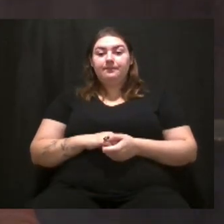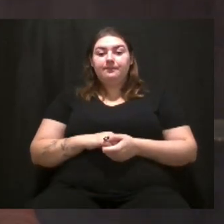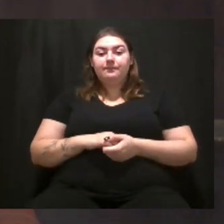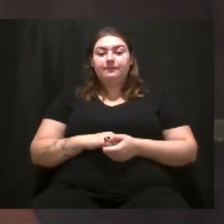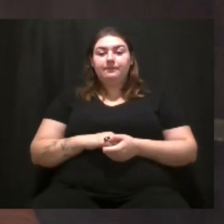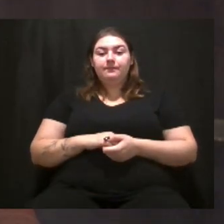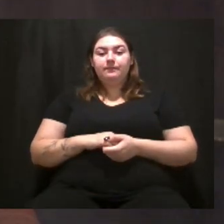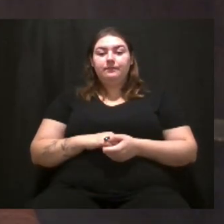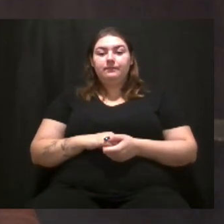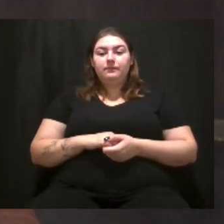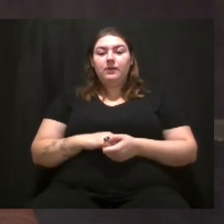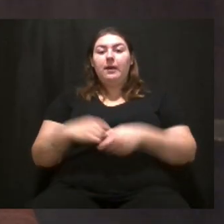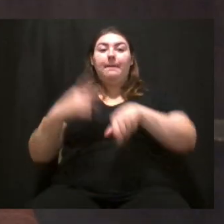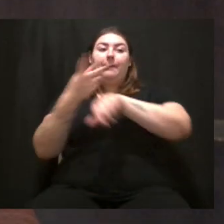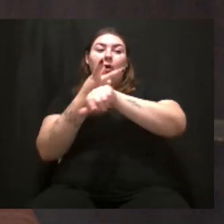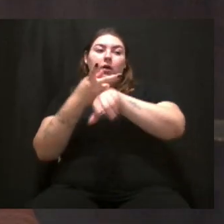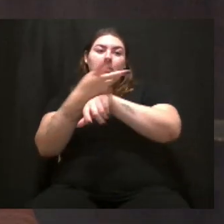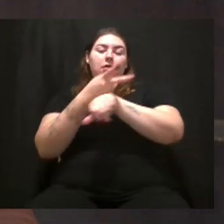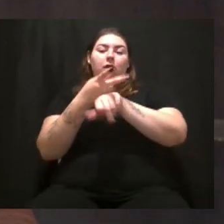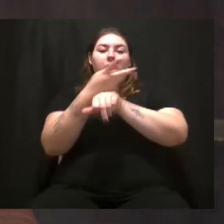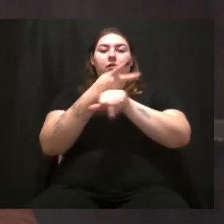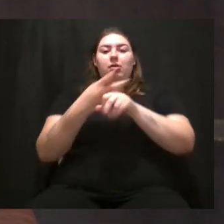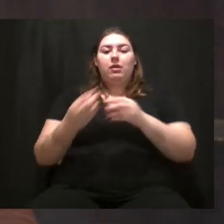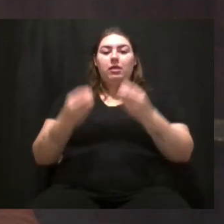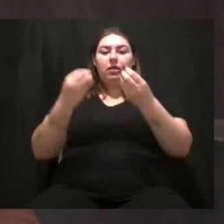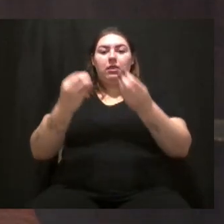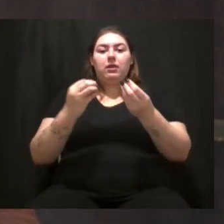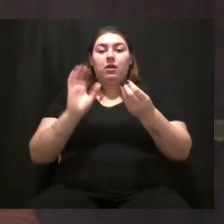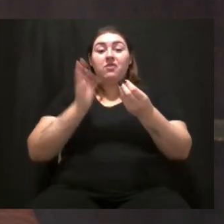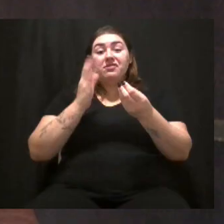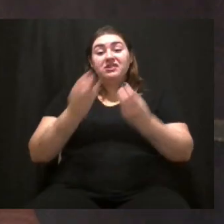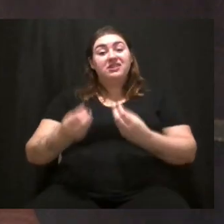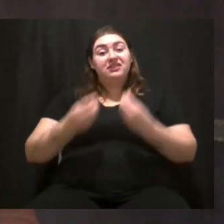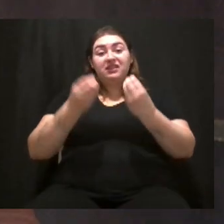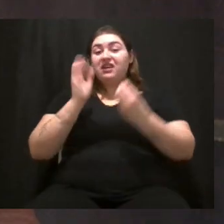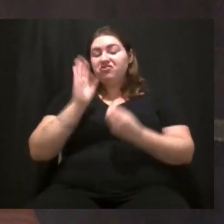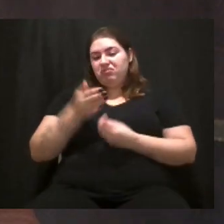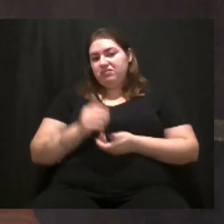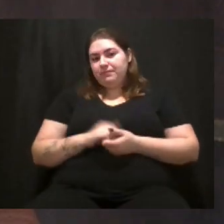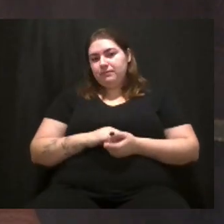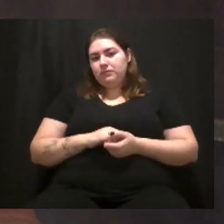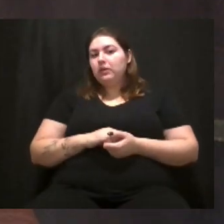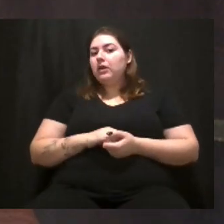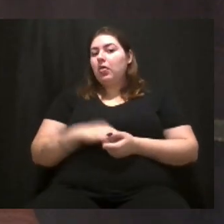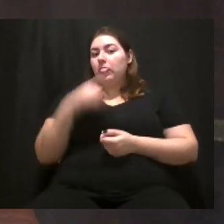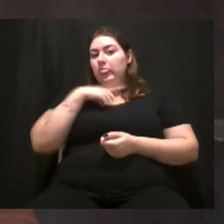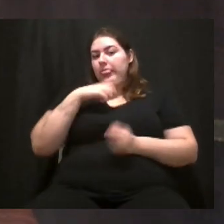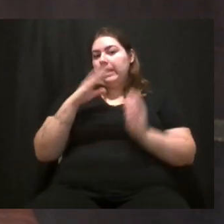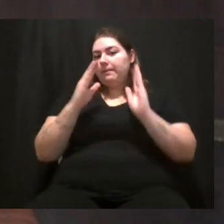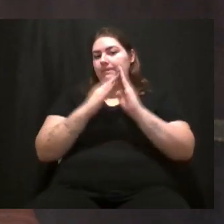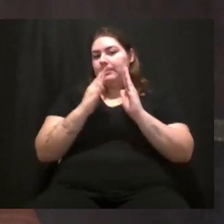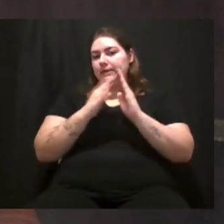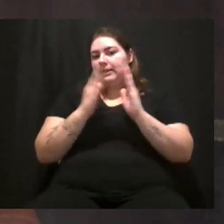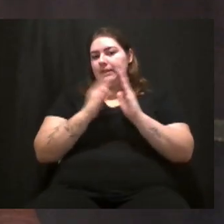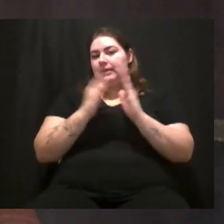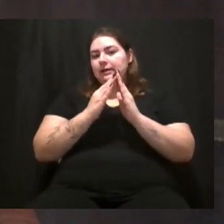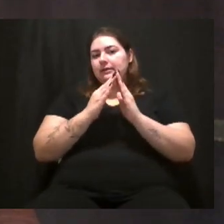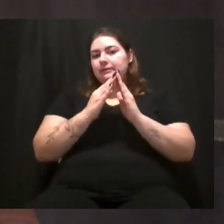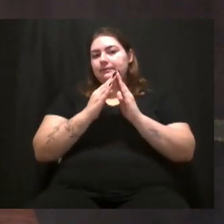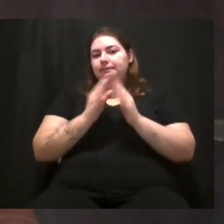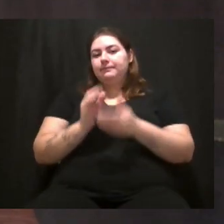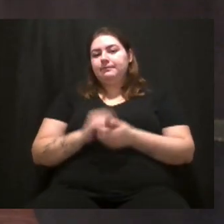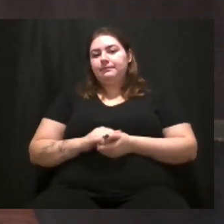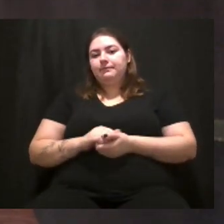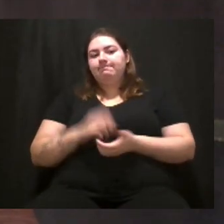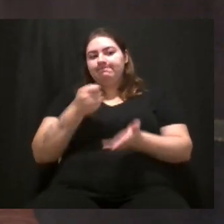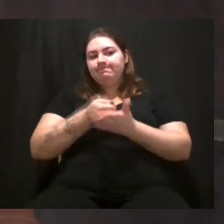procura dar aquilo que a gente já está dando. Por exemplo, se eu tenho uma casa onde tem muita rigidez, eu procuro uma